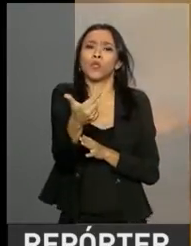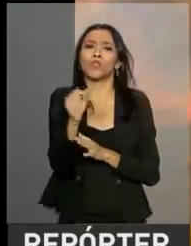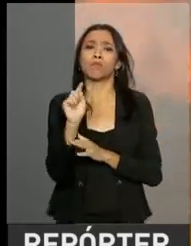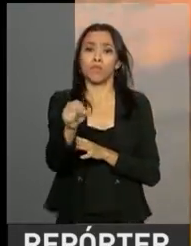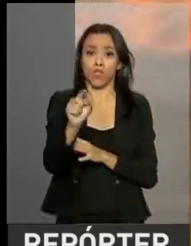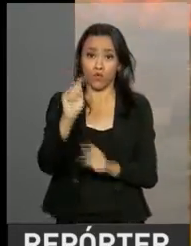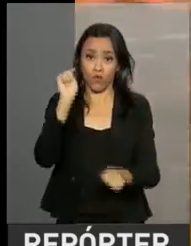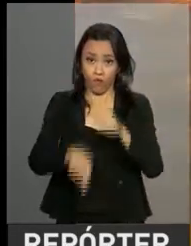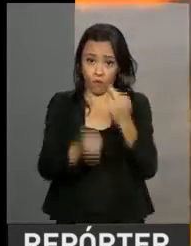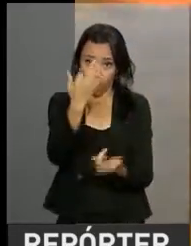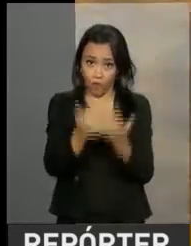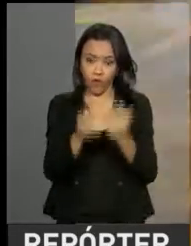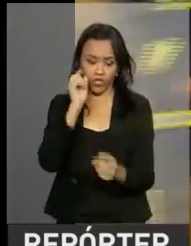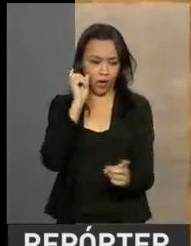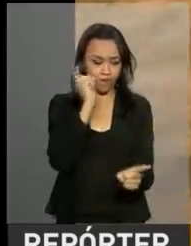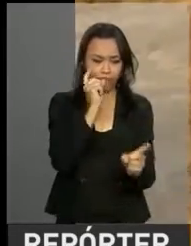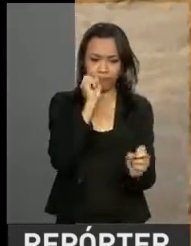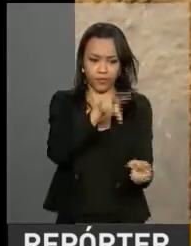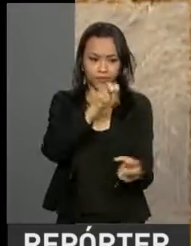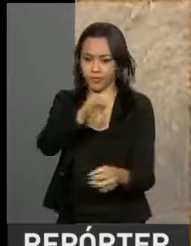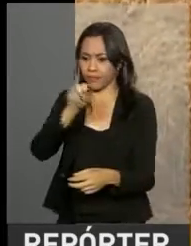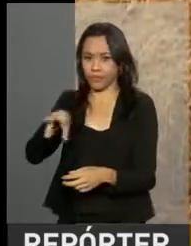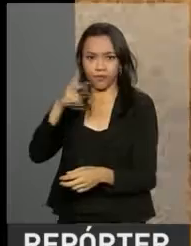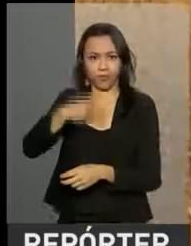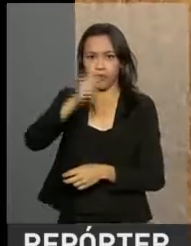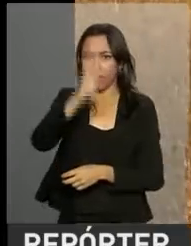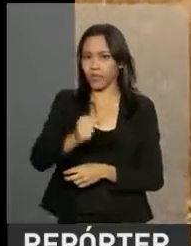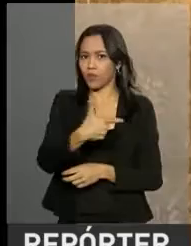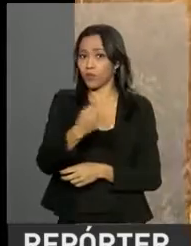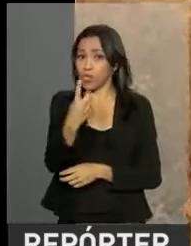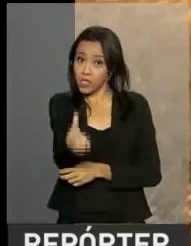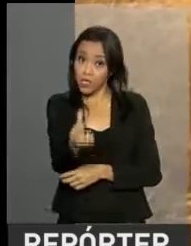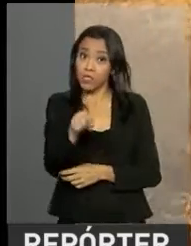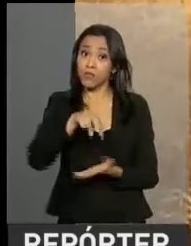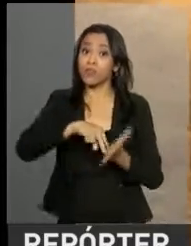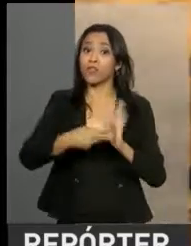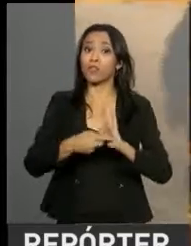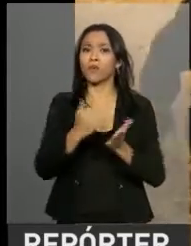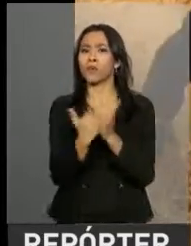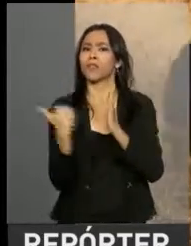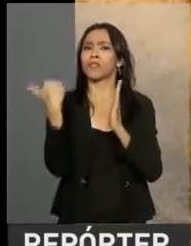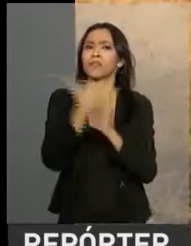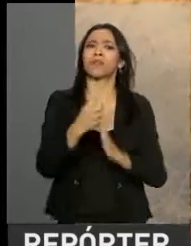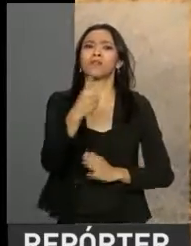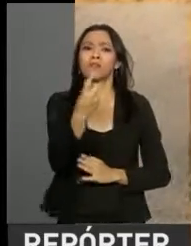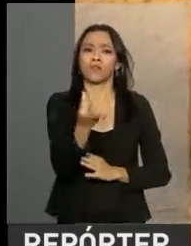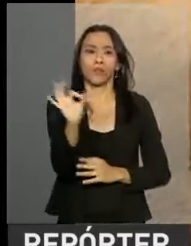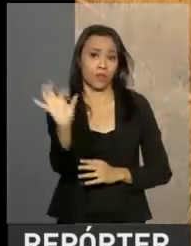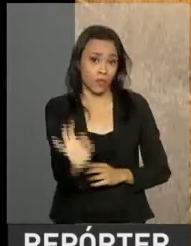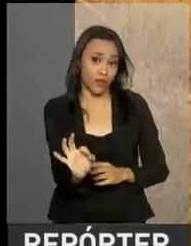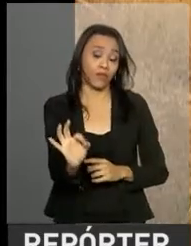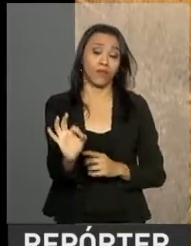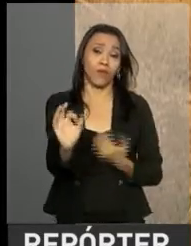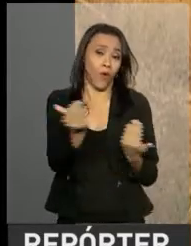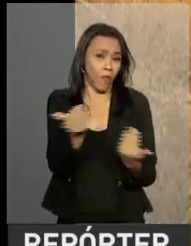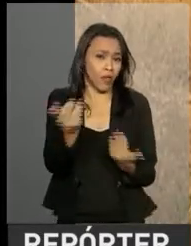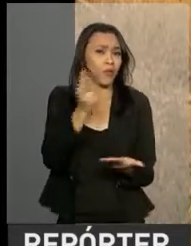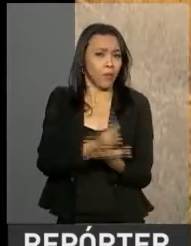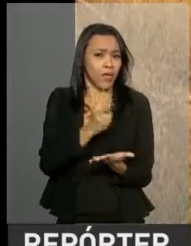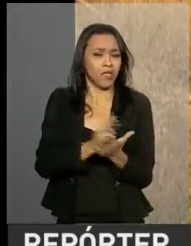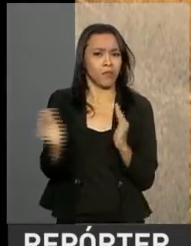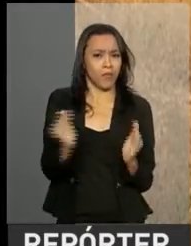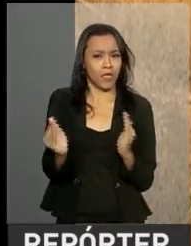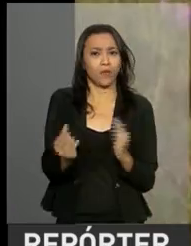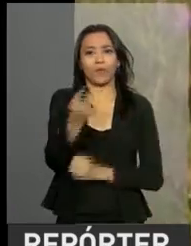queimada já foram registrados no Brasil em 2016. Esse número representa um crescimento de 16% em relação ao mesmo período